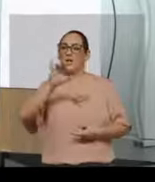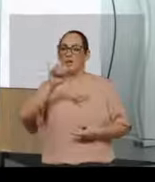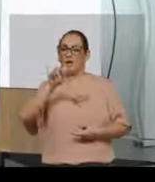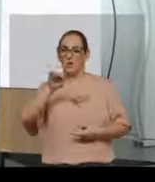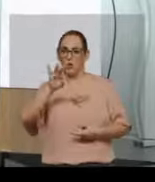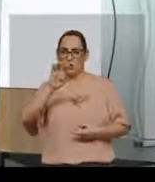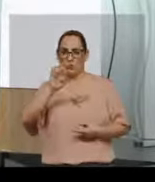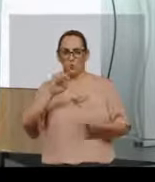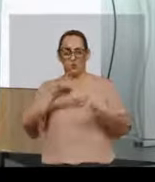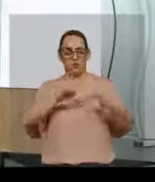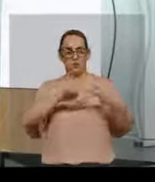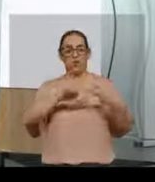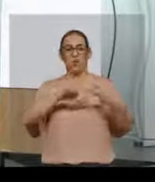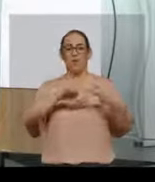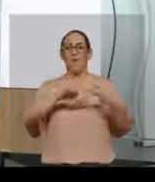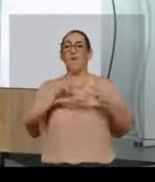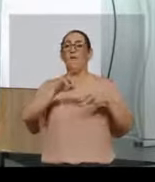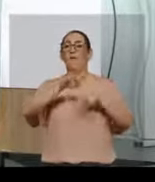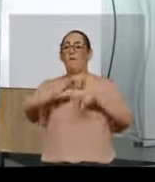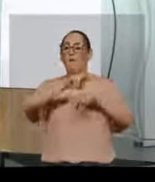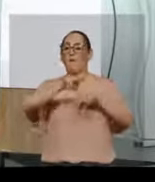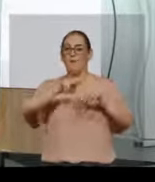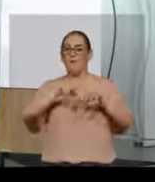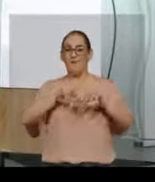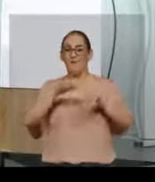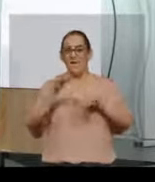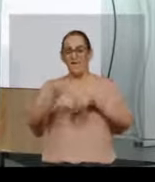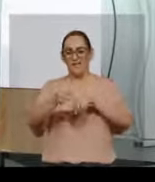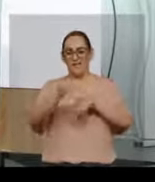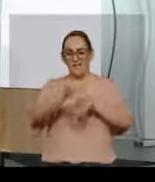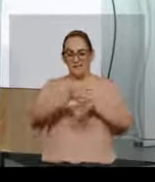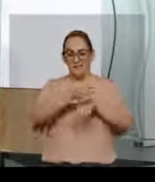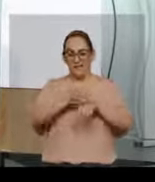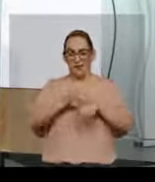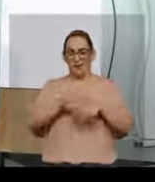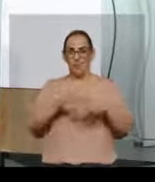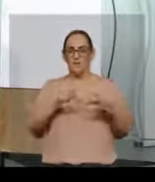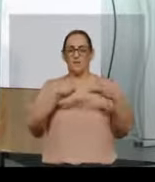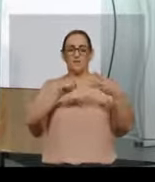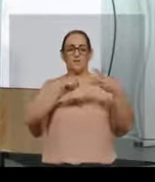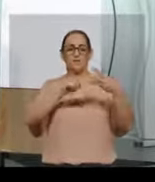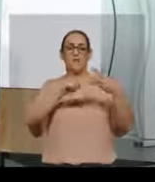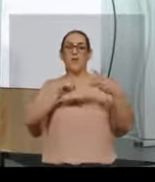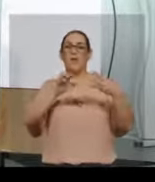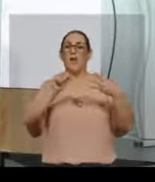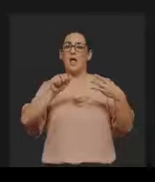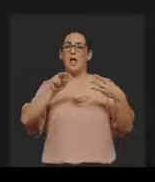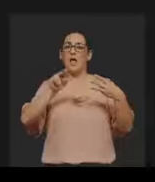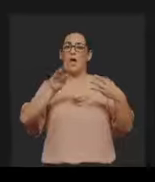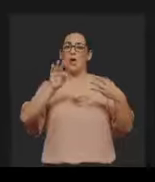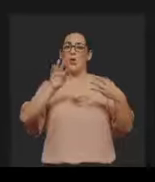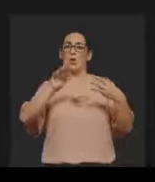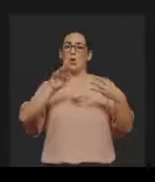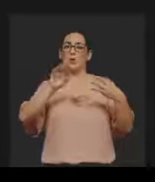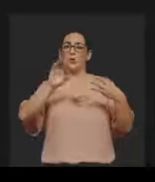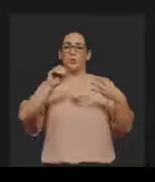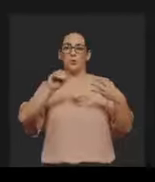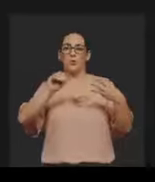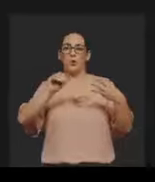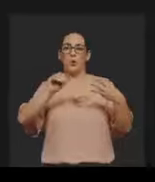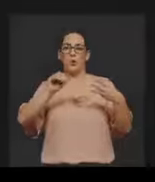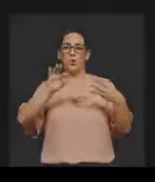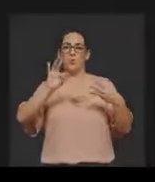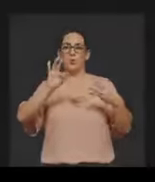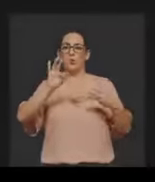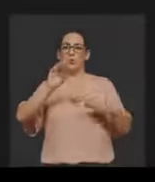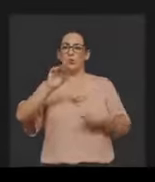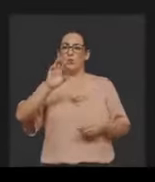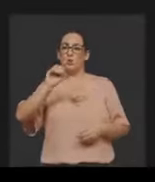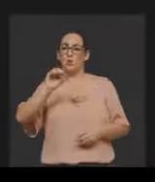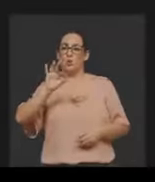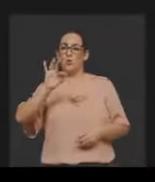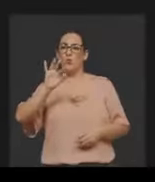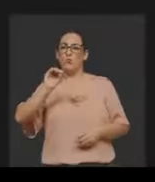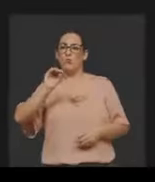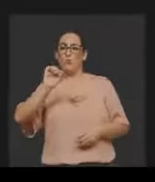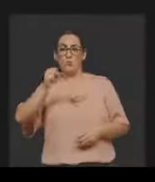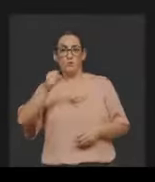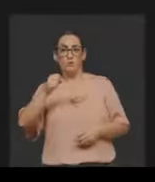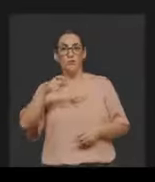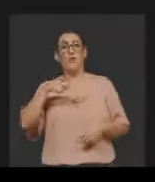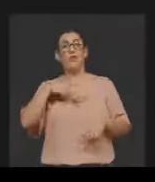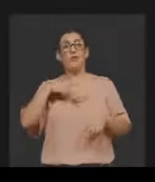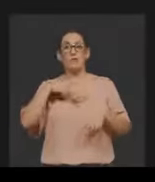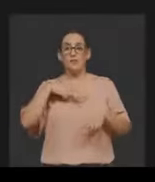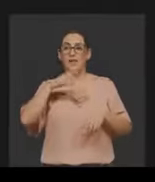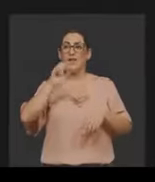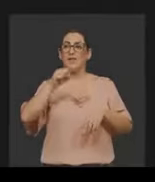multicelulares, autótrofos, vão possuir tecidos